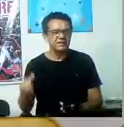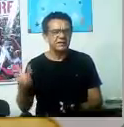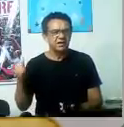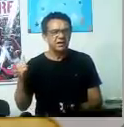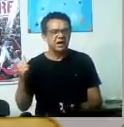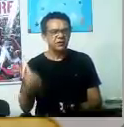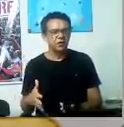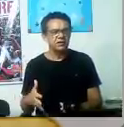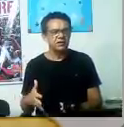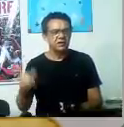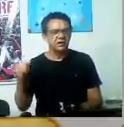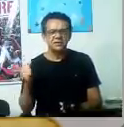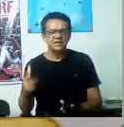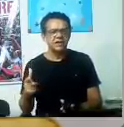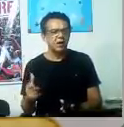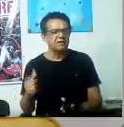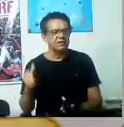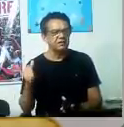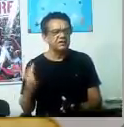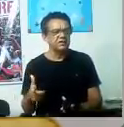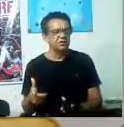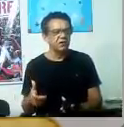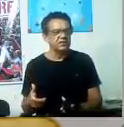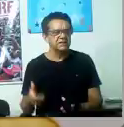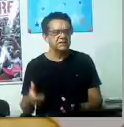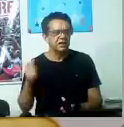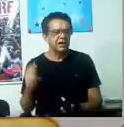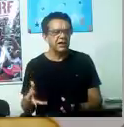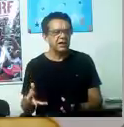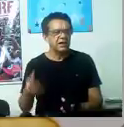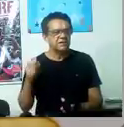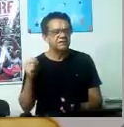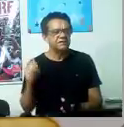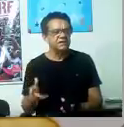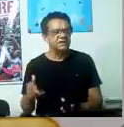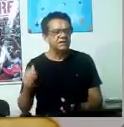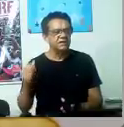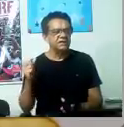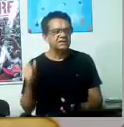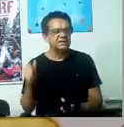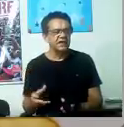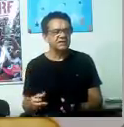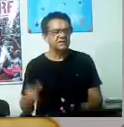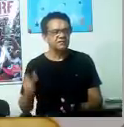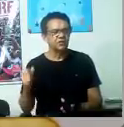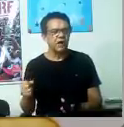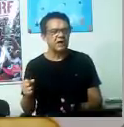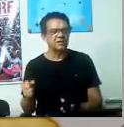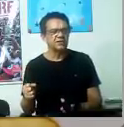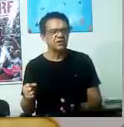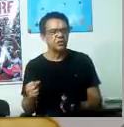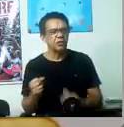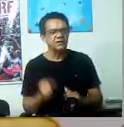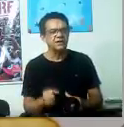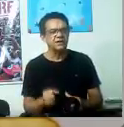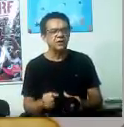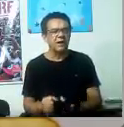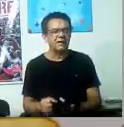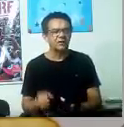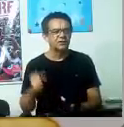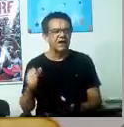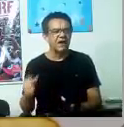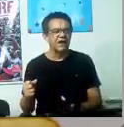13, 14, 19, 22 e 26 do artigo